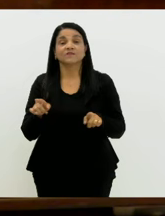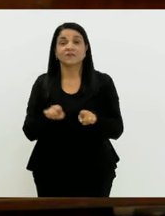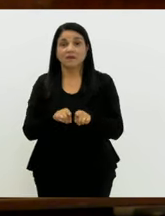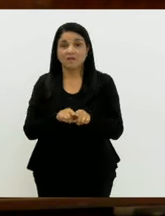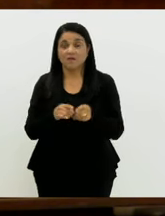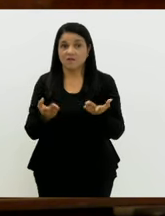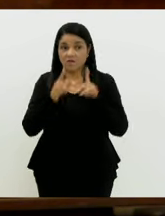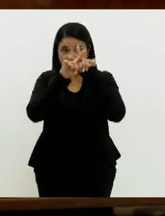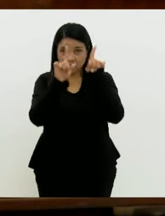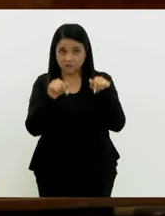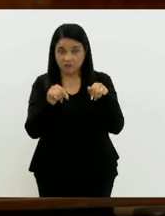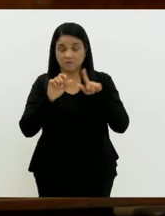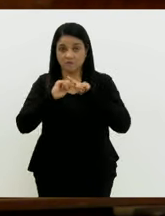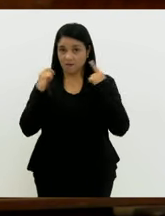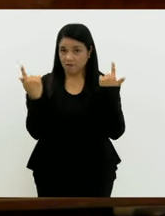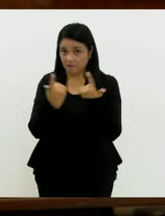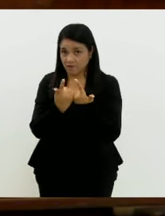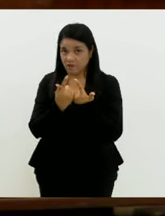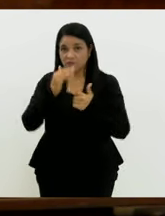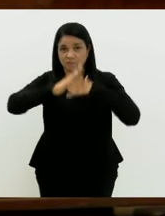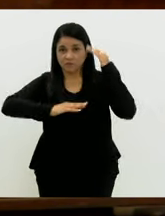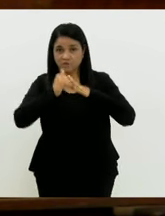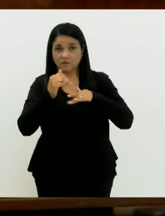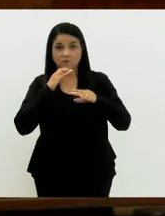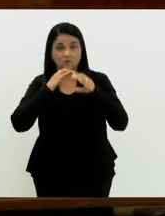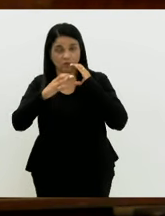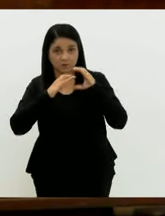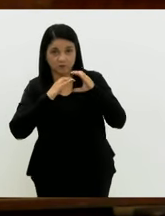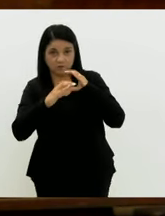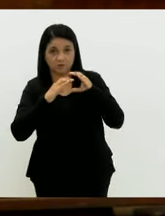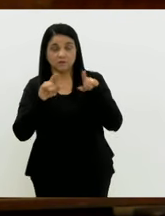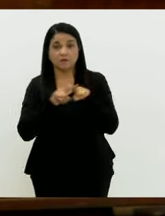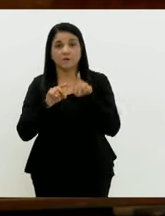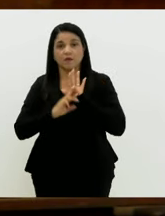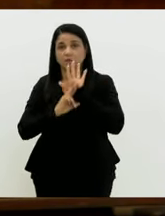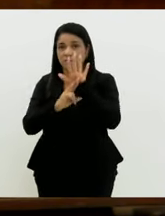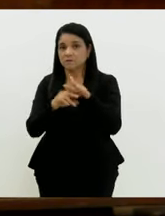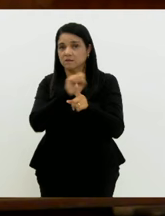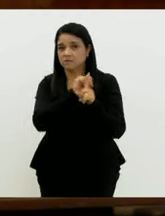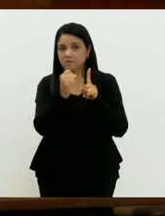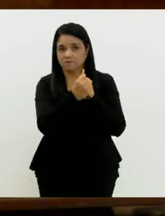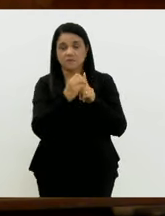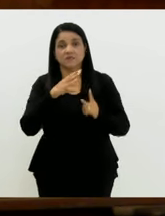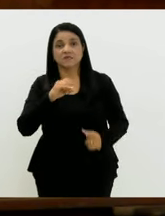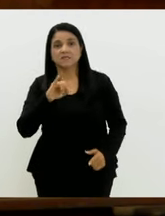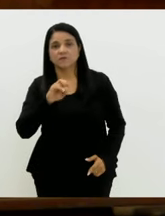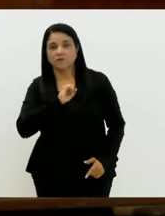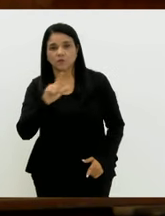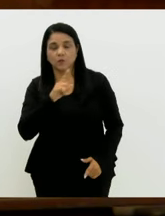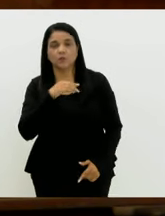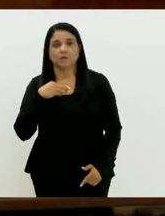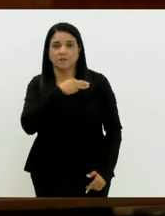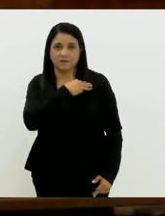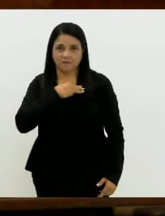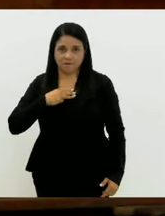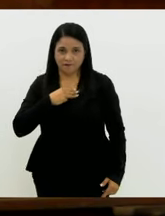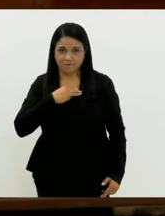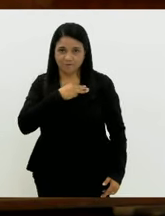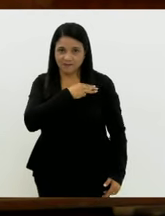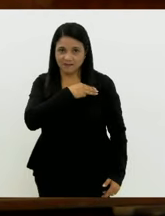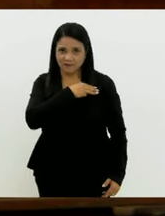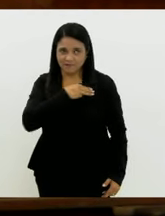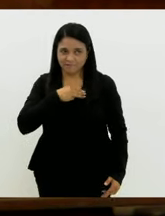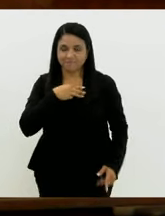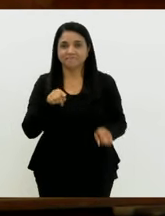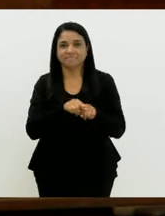Casa Legislativa, profissionais de comunicação e representantes da sociedade civil e militares, e todos que nos acompanham